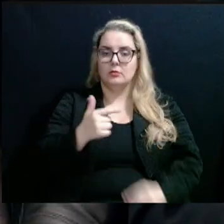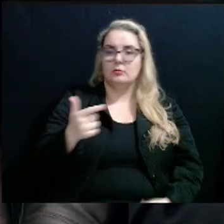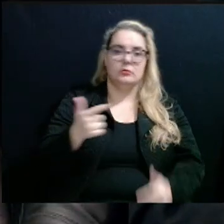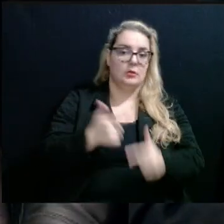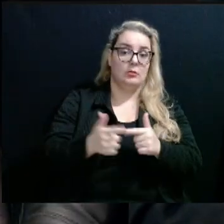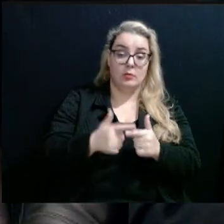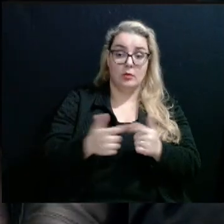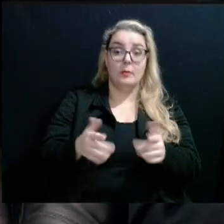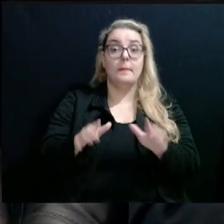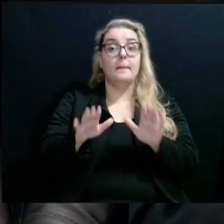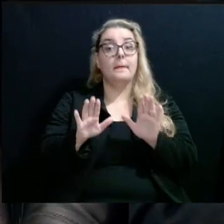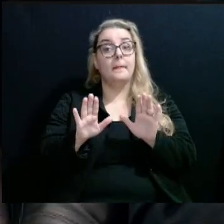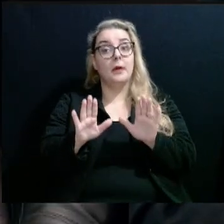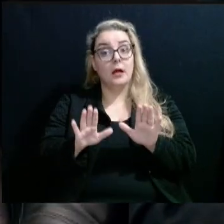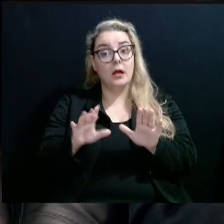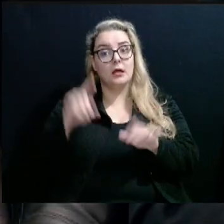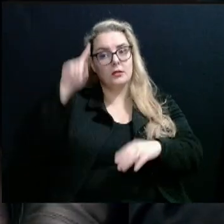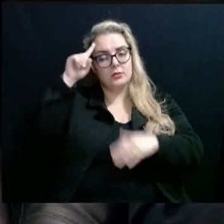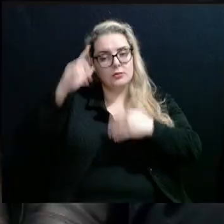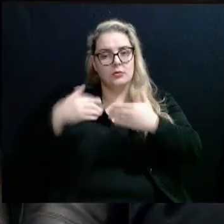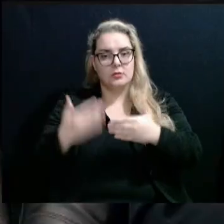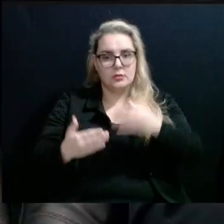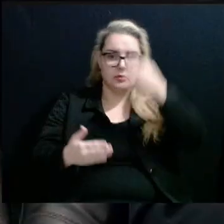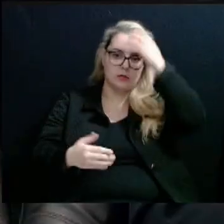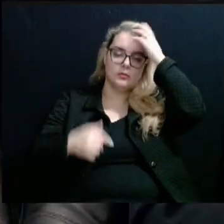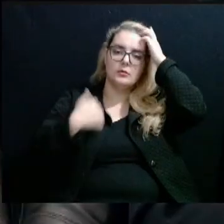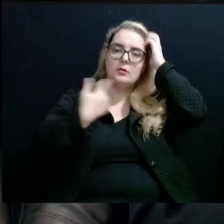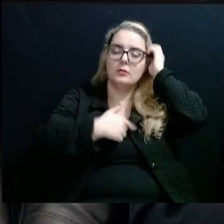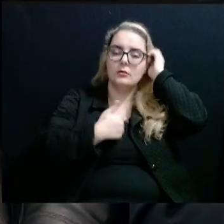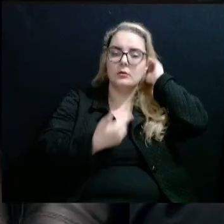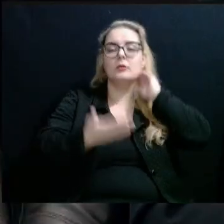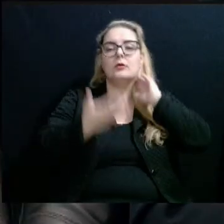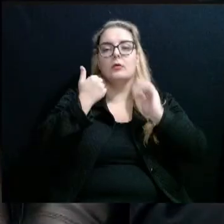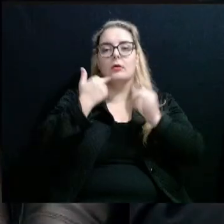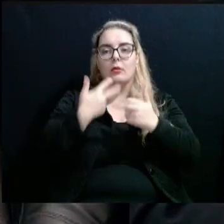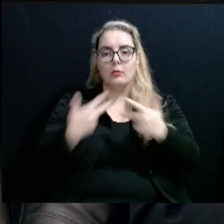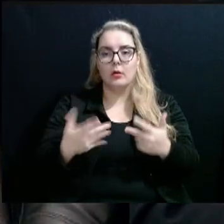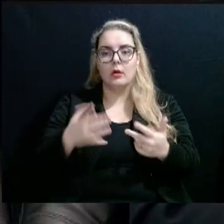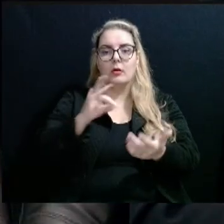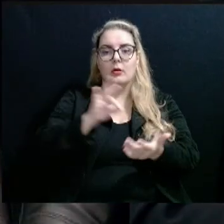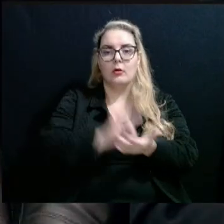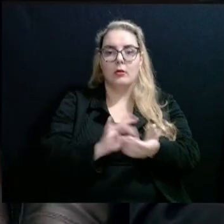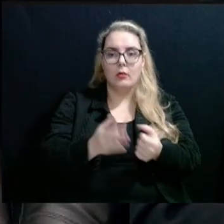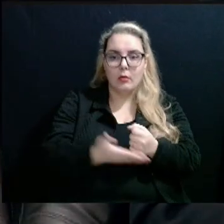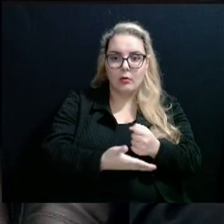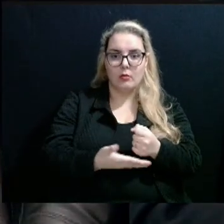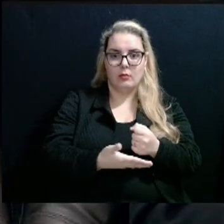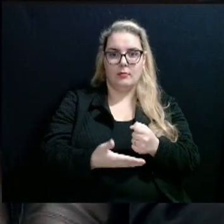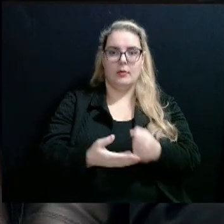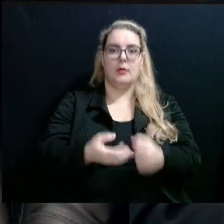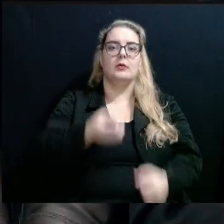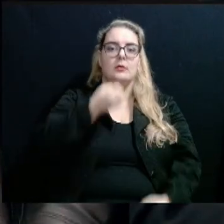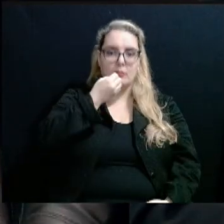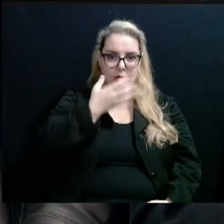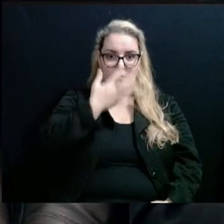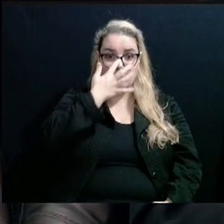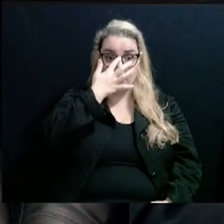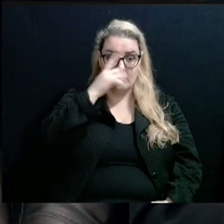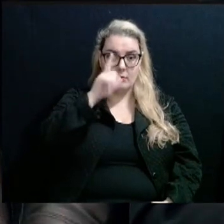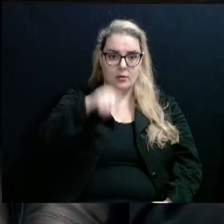no dia a dia a gente deve comer comida de verdade. O básico funciona e ele é, inclusive,